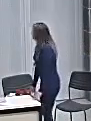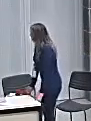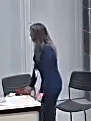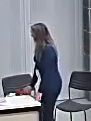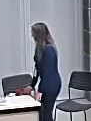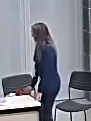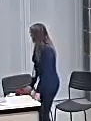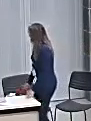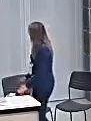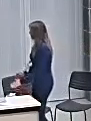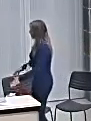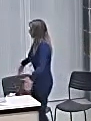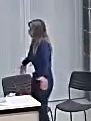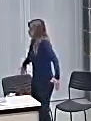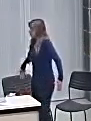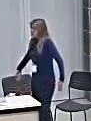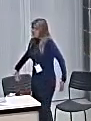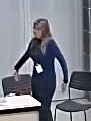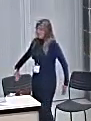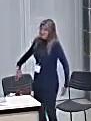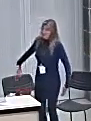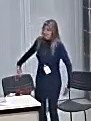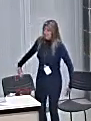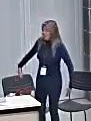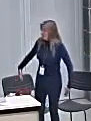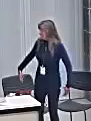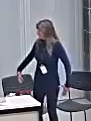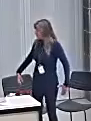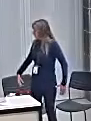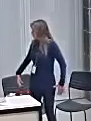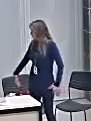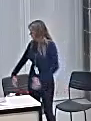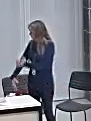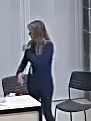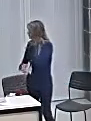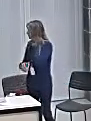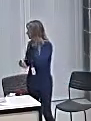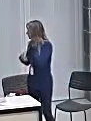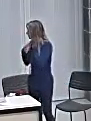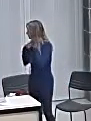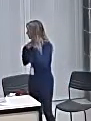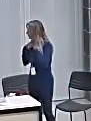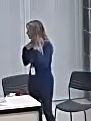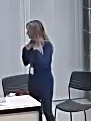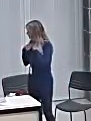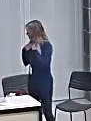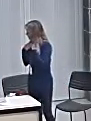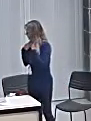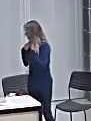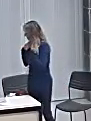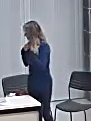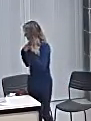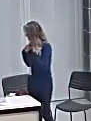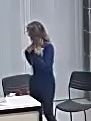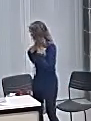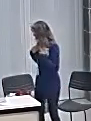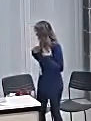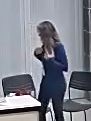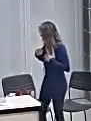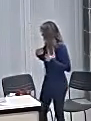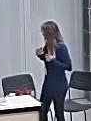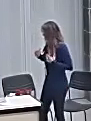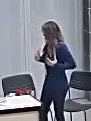lá de de juí de fora de Santon mas acho que aqui o professor Cleiton também Professor Wendel tem certeza que pode também